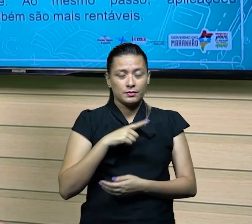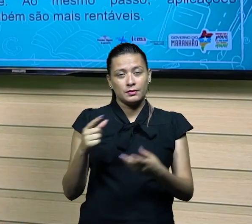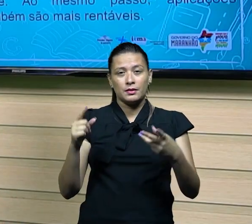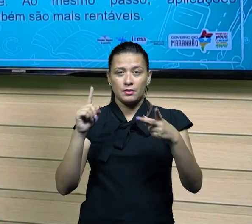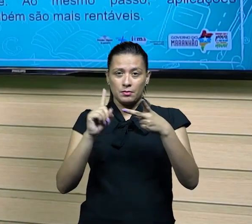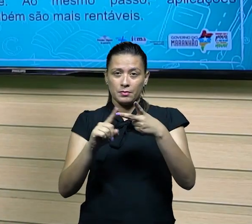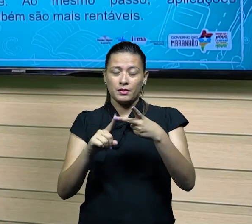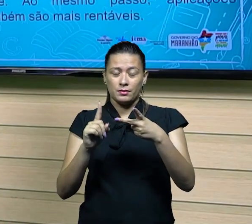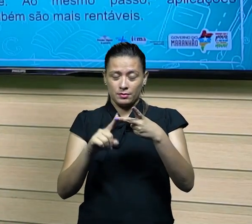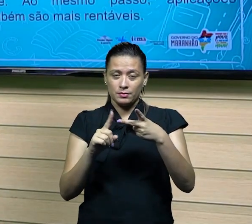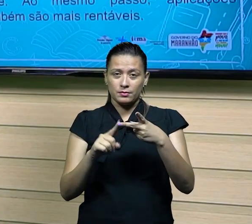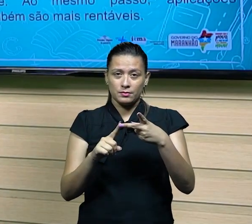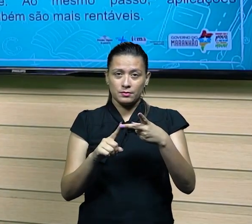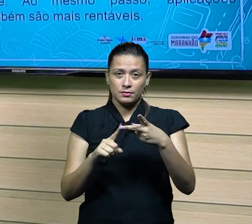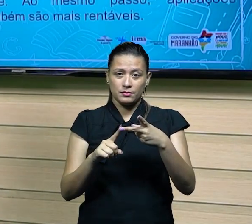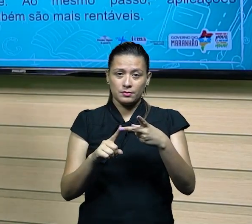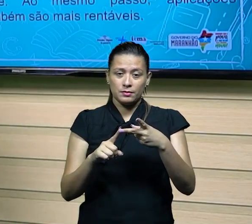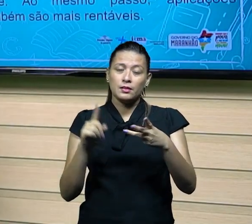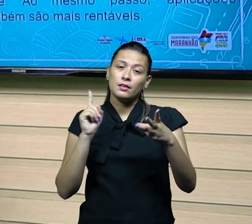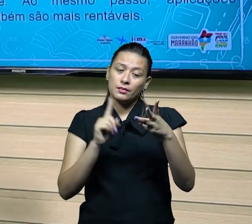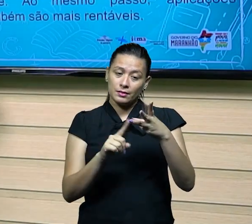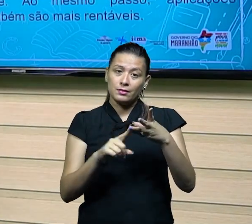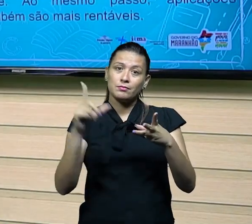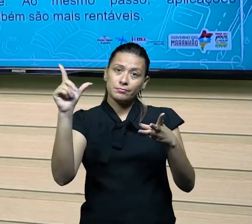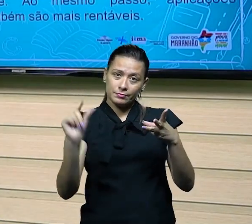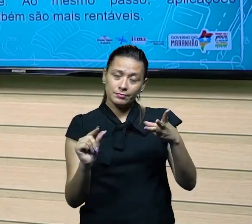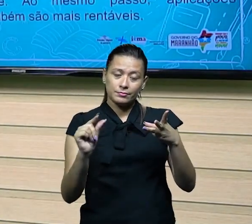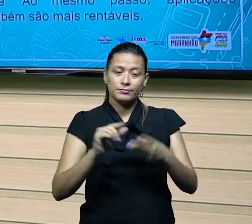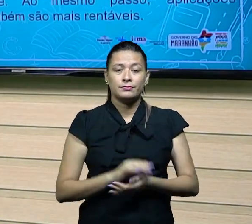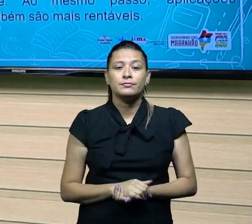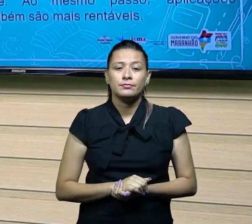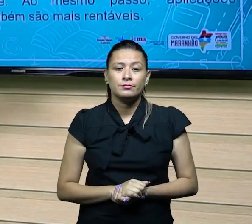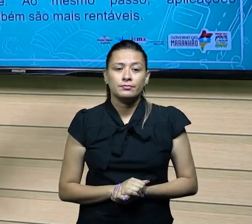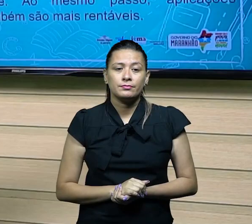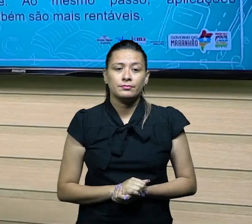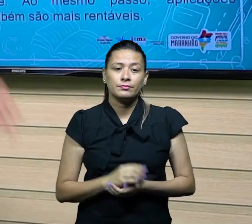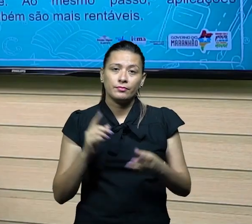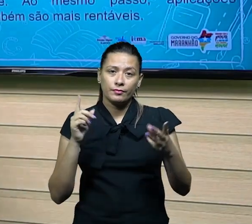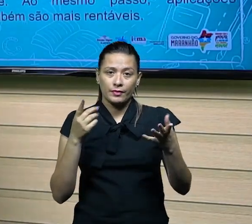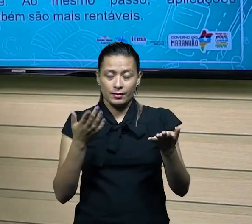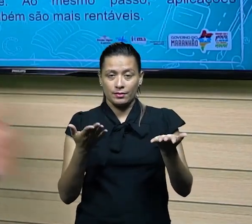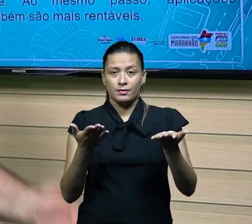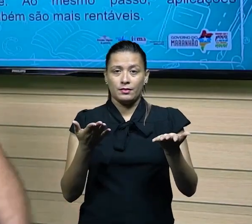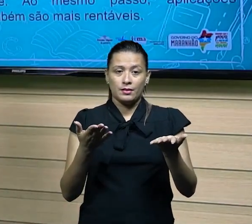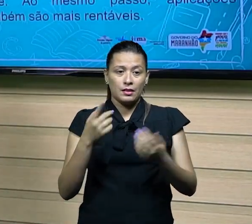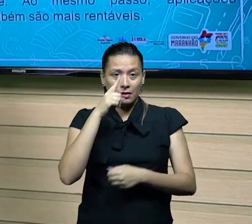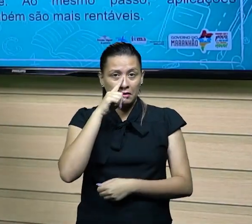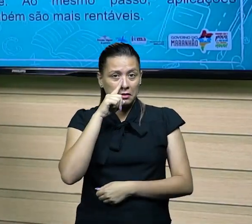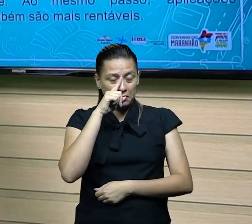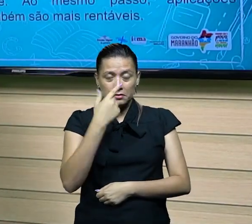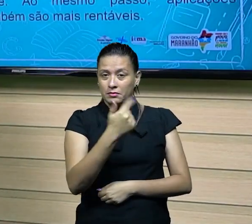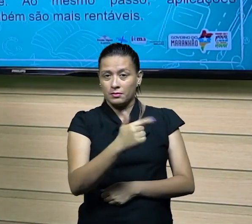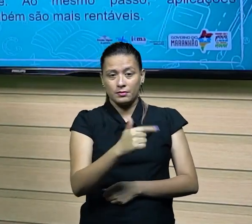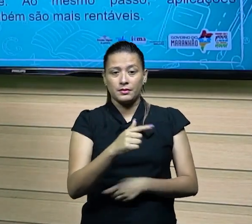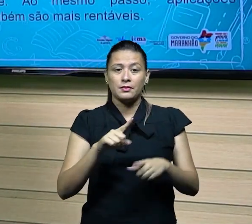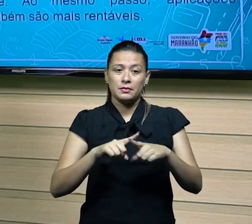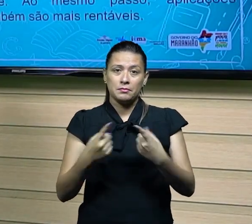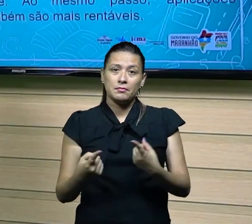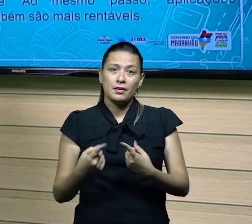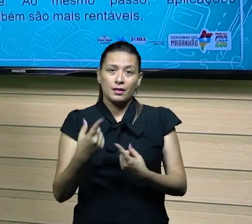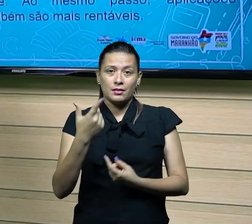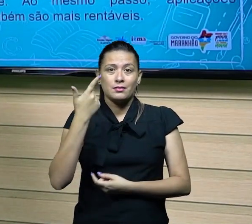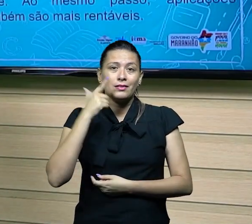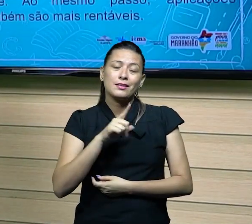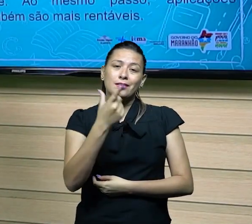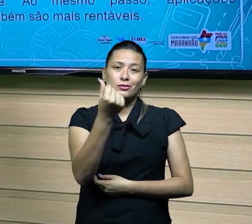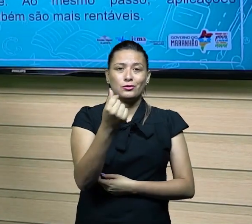risco naquele investimento, porém ele vai ganhar menos. As pessoas, investidores arrojados, é o inverso. Eles se arriscam mais, porém a sua rentabilidade acaba